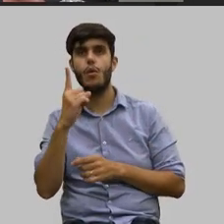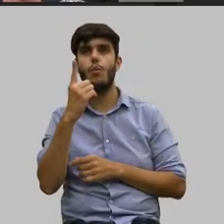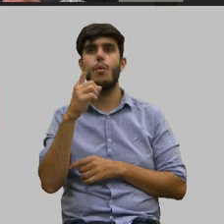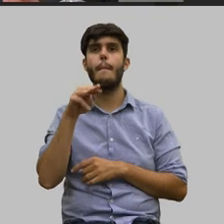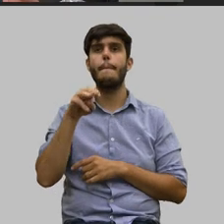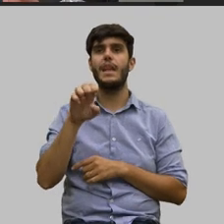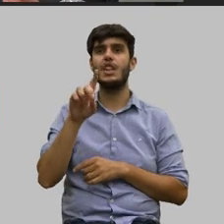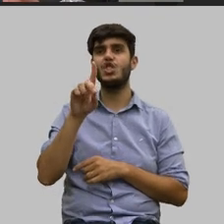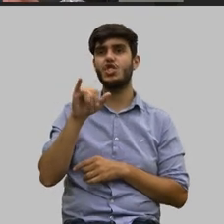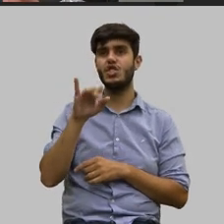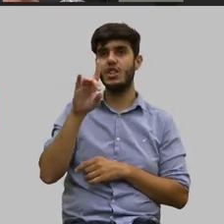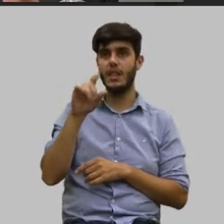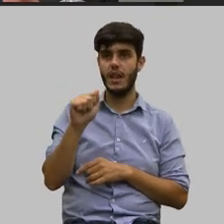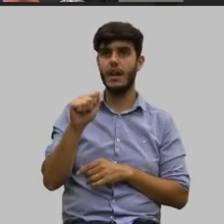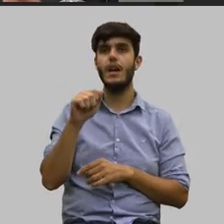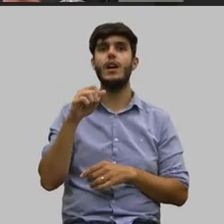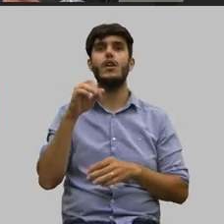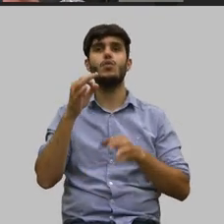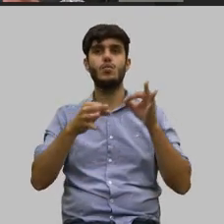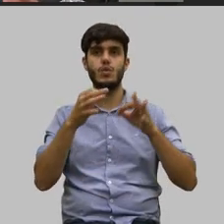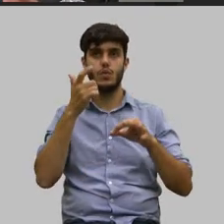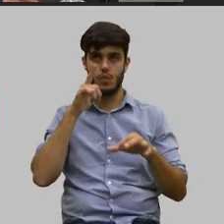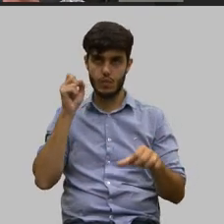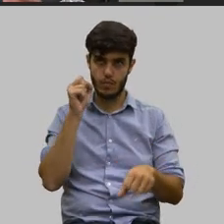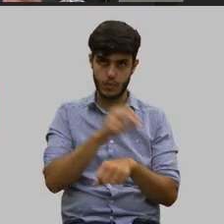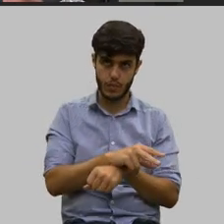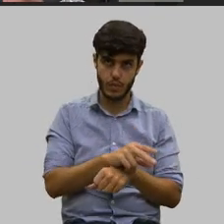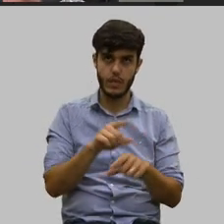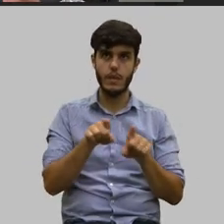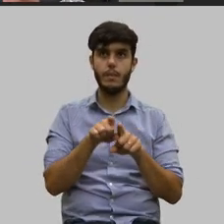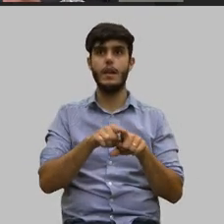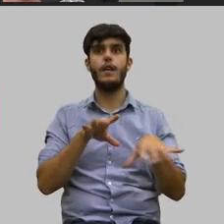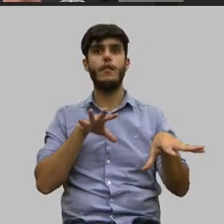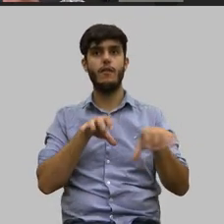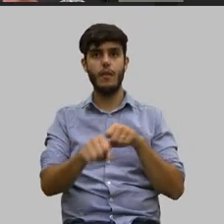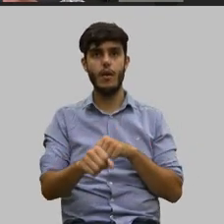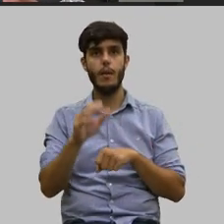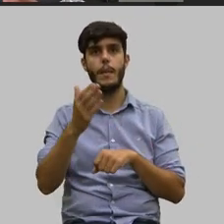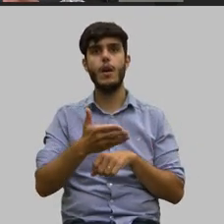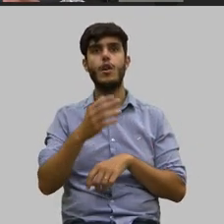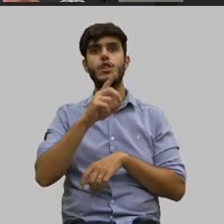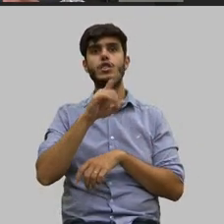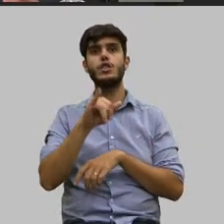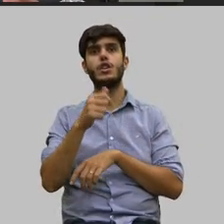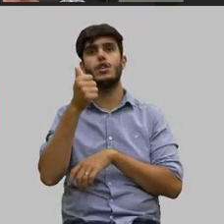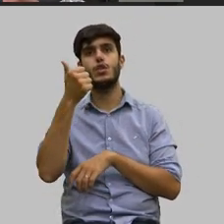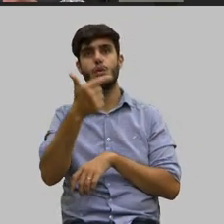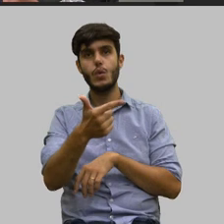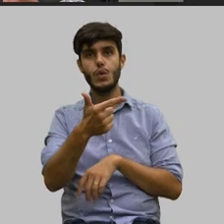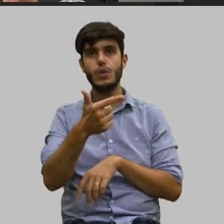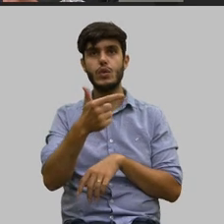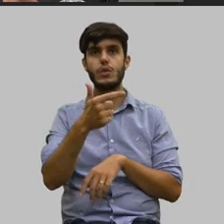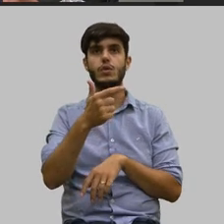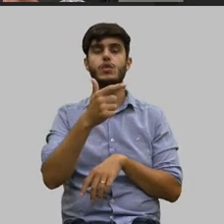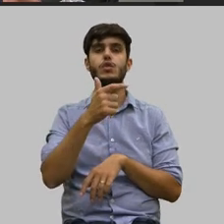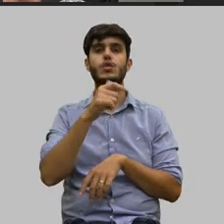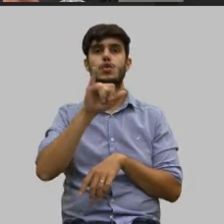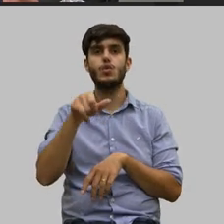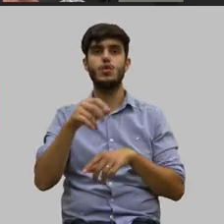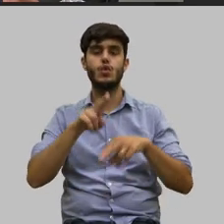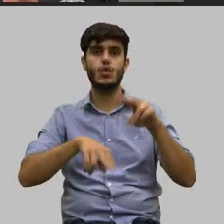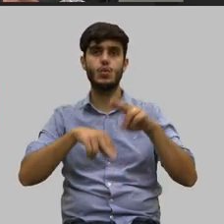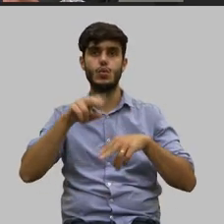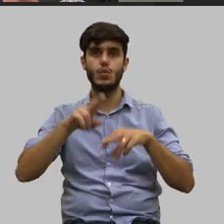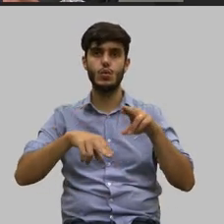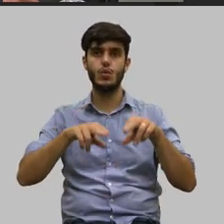no cfsd que forma inclusive agora dia 12 de julho nós temos ou tivemos uma inserção